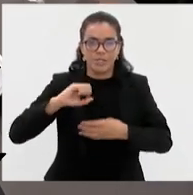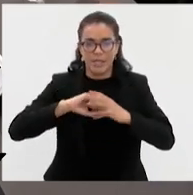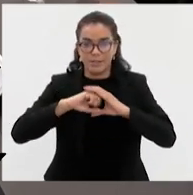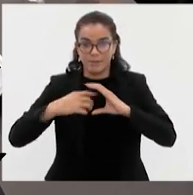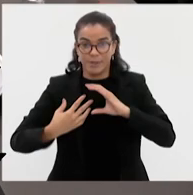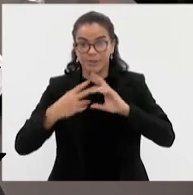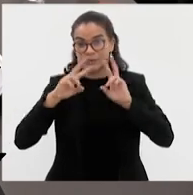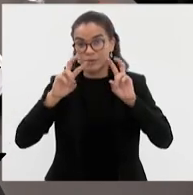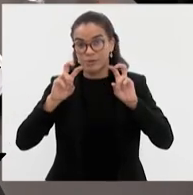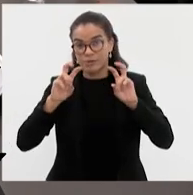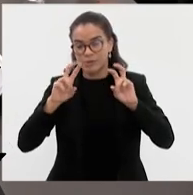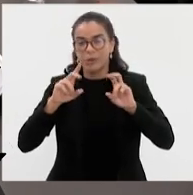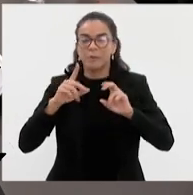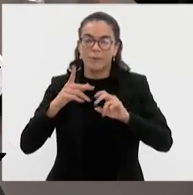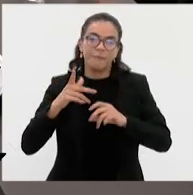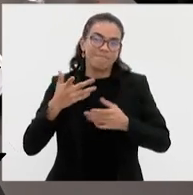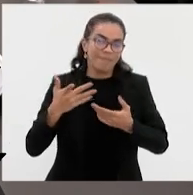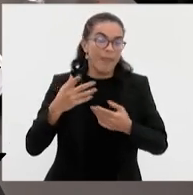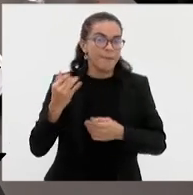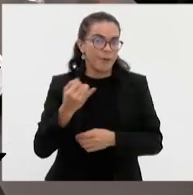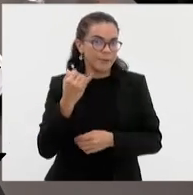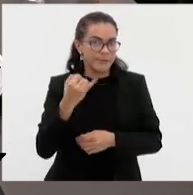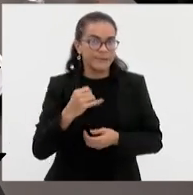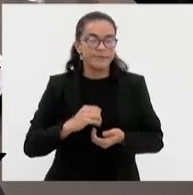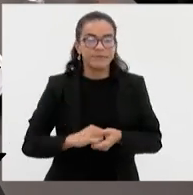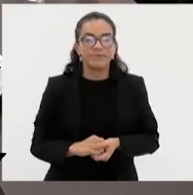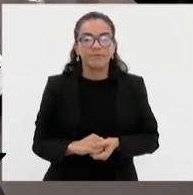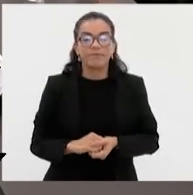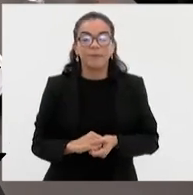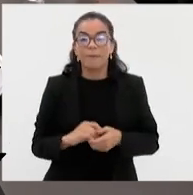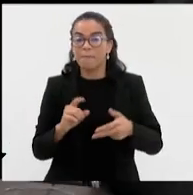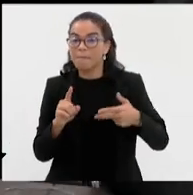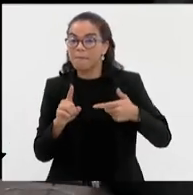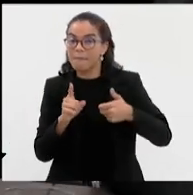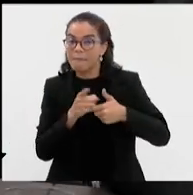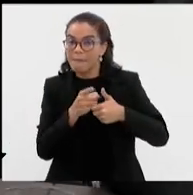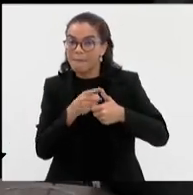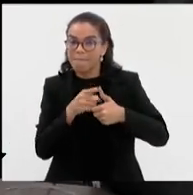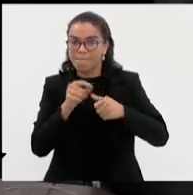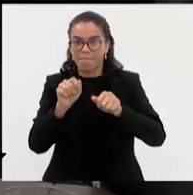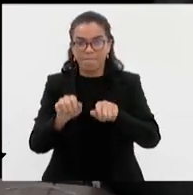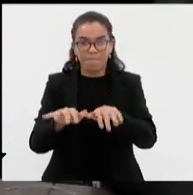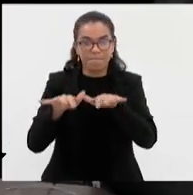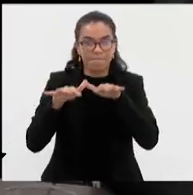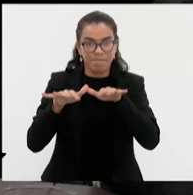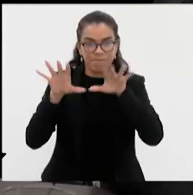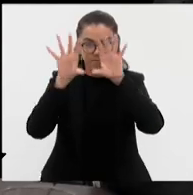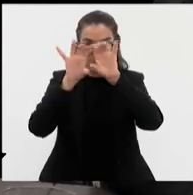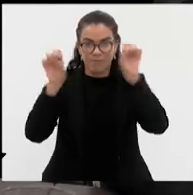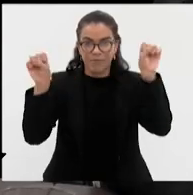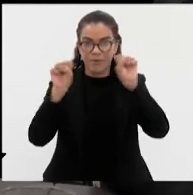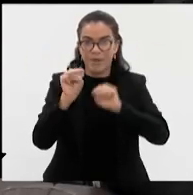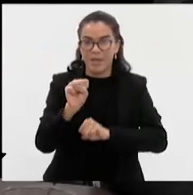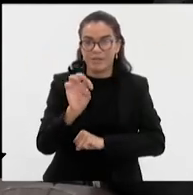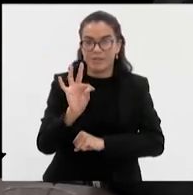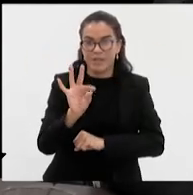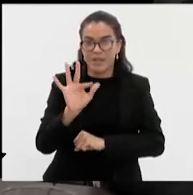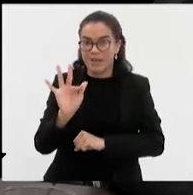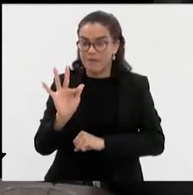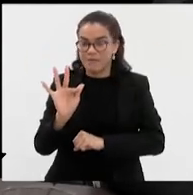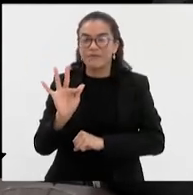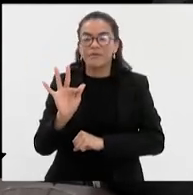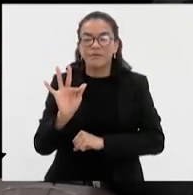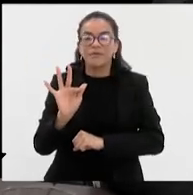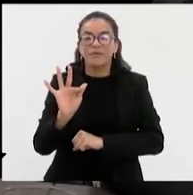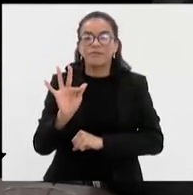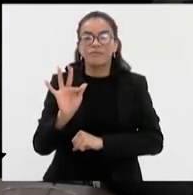essa temática que eu acho que são importantes. Primeiro delas, o plenário do STF, através